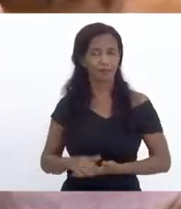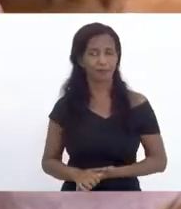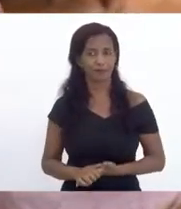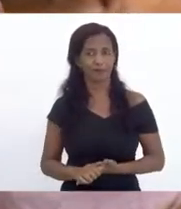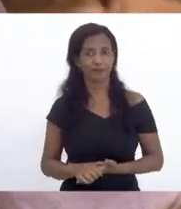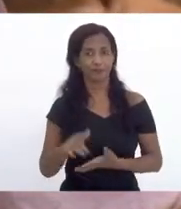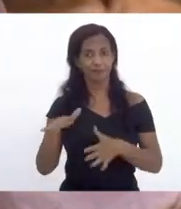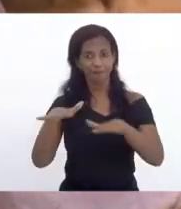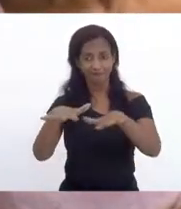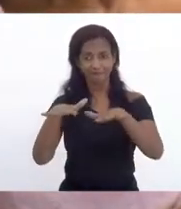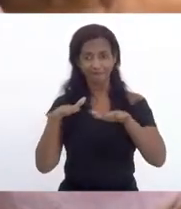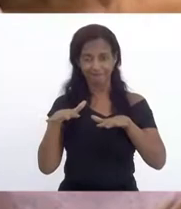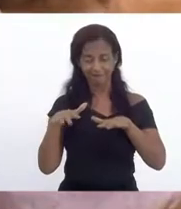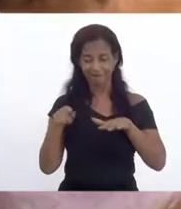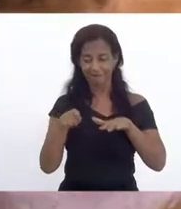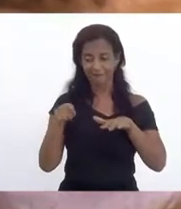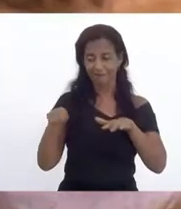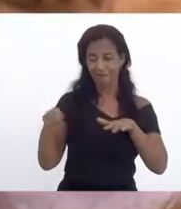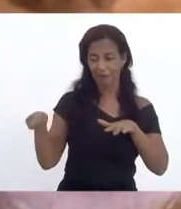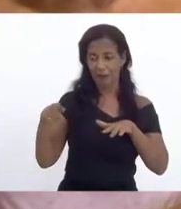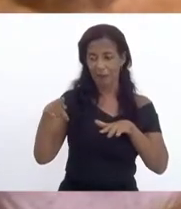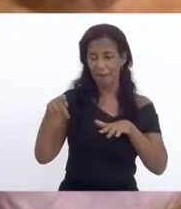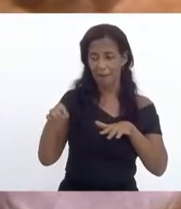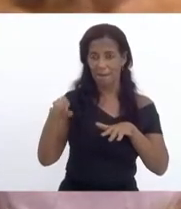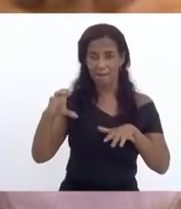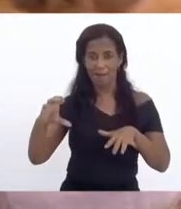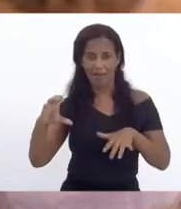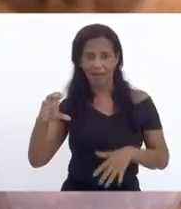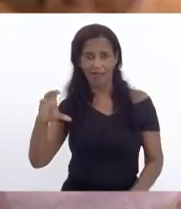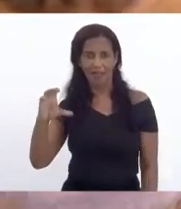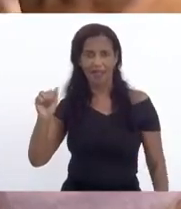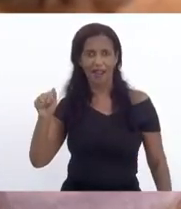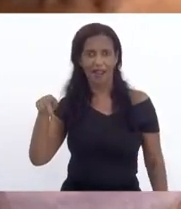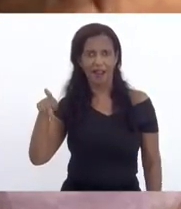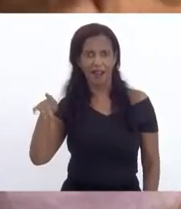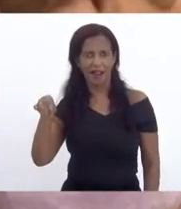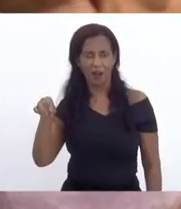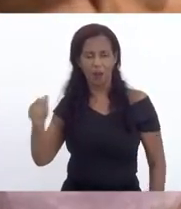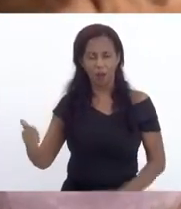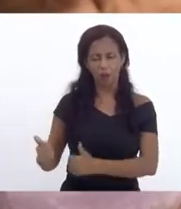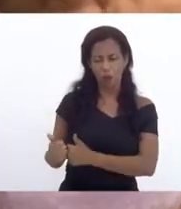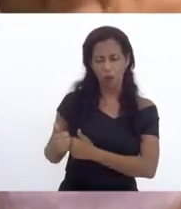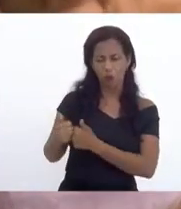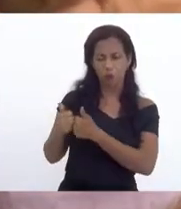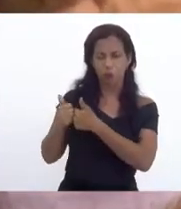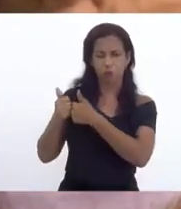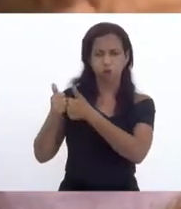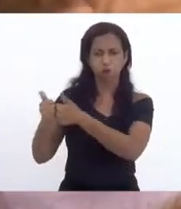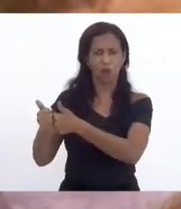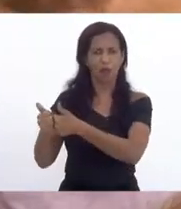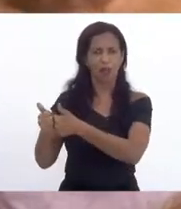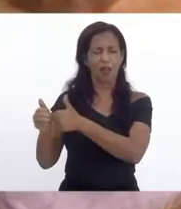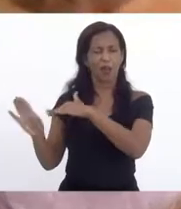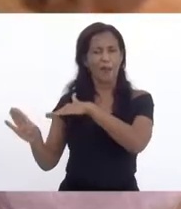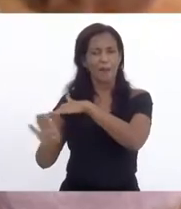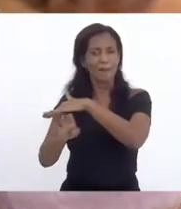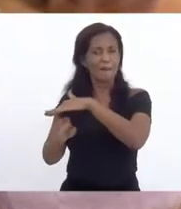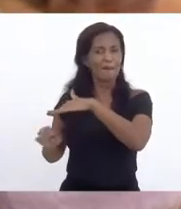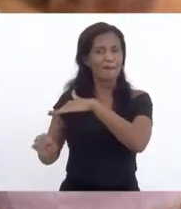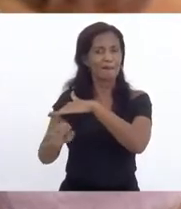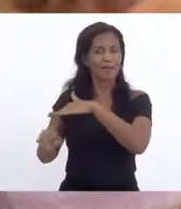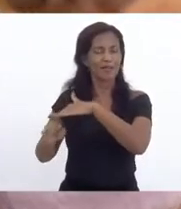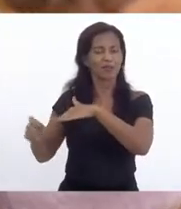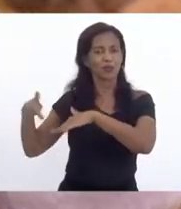desse auditório a Tec Campus, que é uma das melhores incubadoras de empresa do